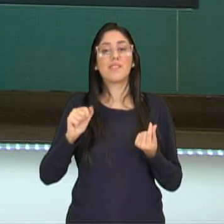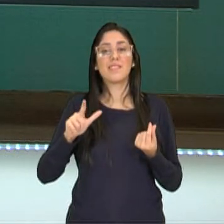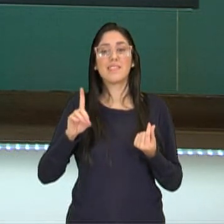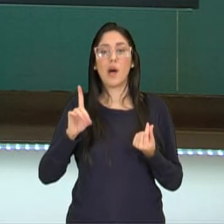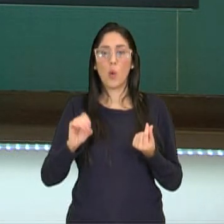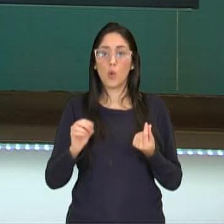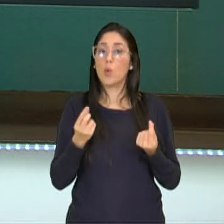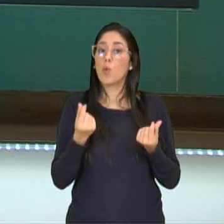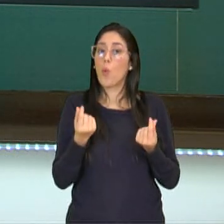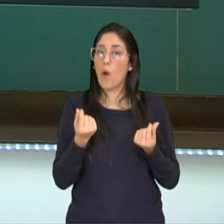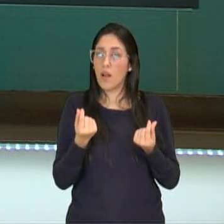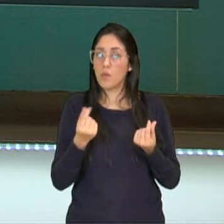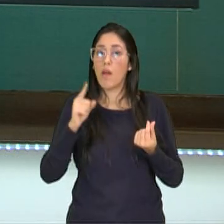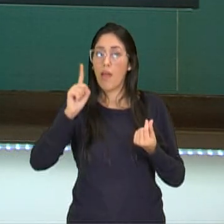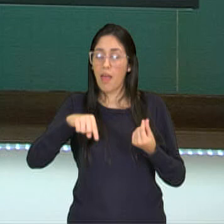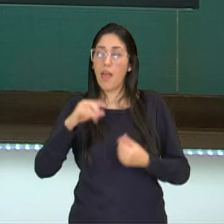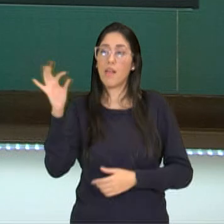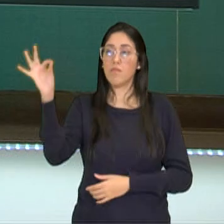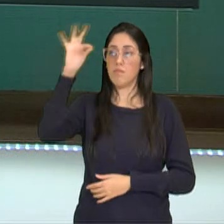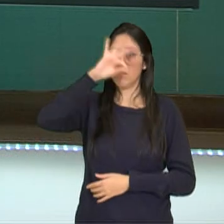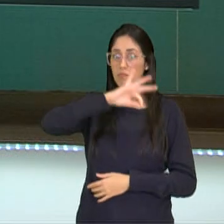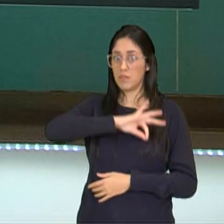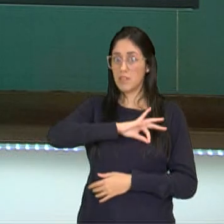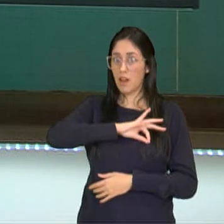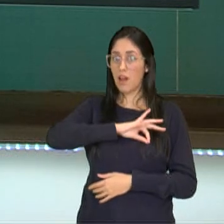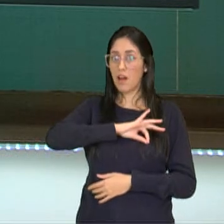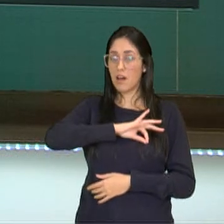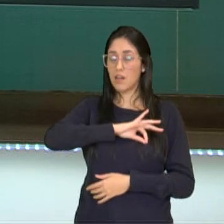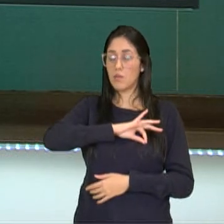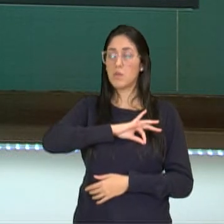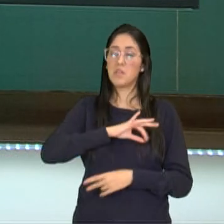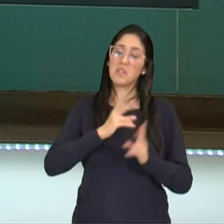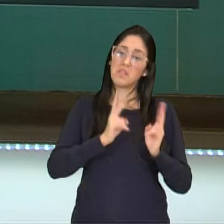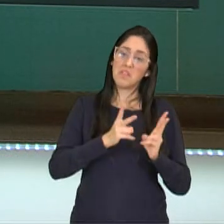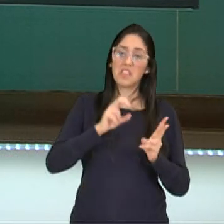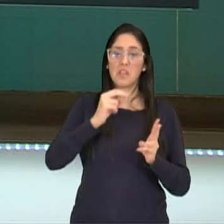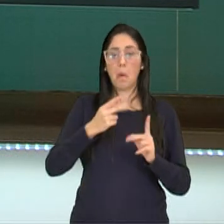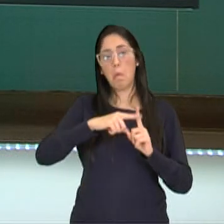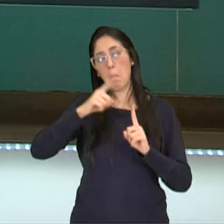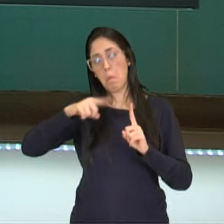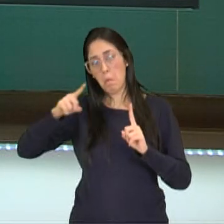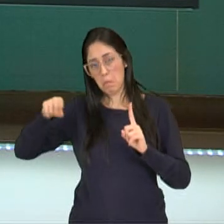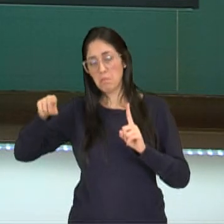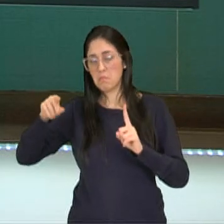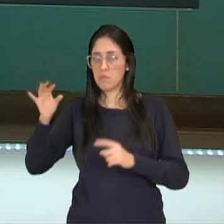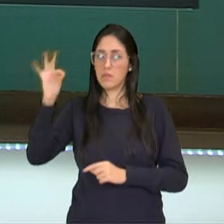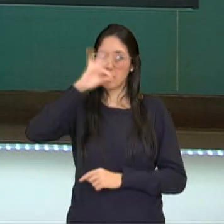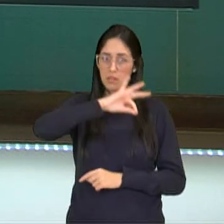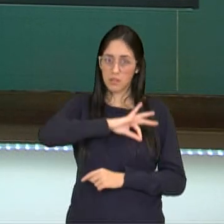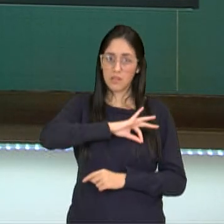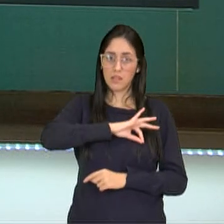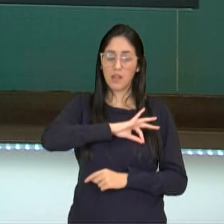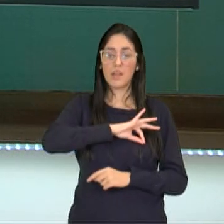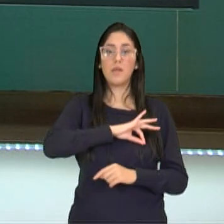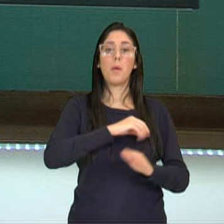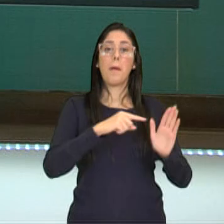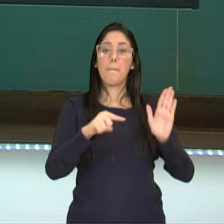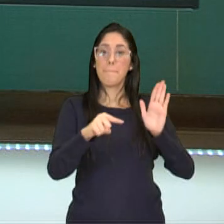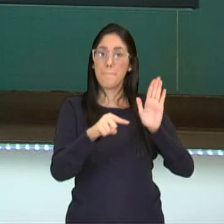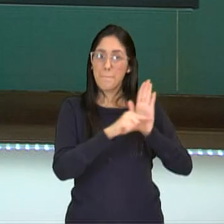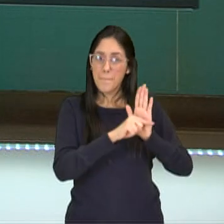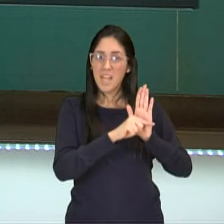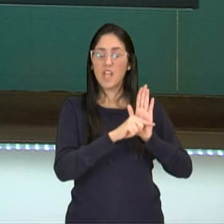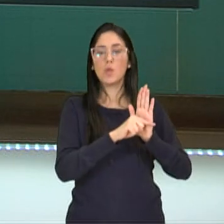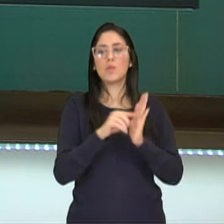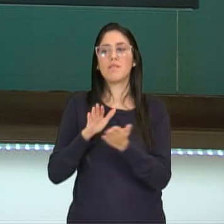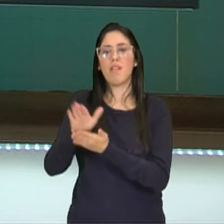a diferença entre as receitas, seja elas fixas ou variáveis, e as despesas, também fixas,